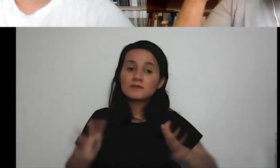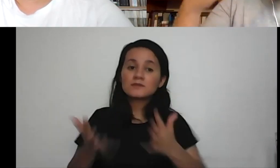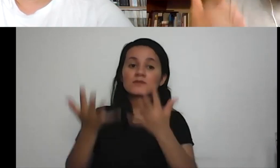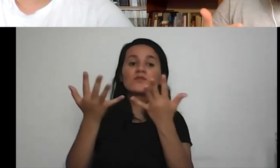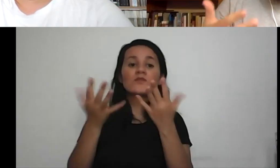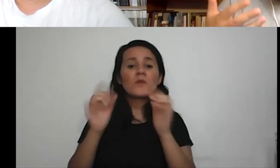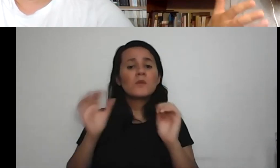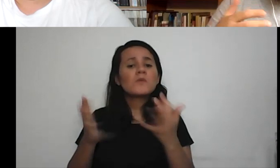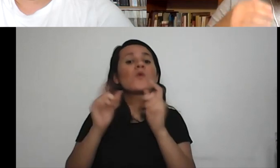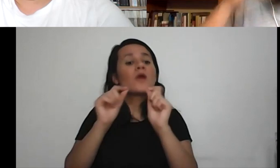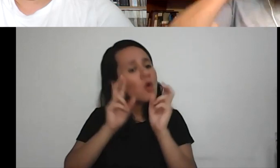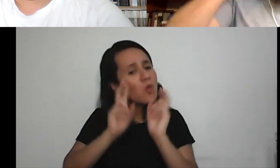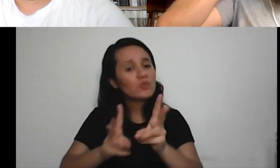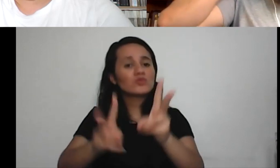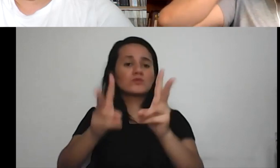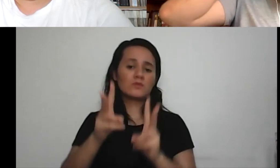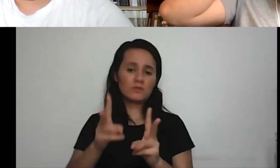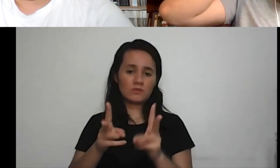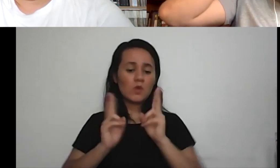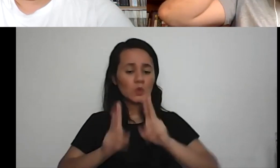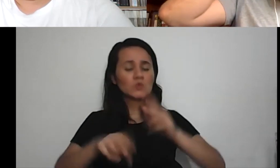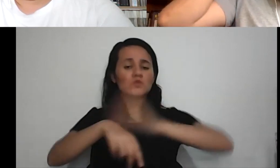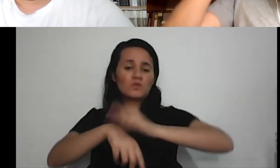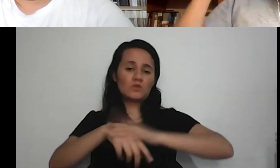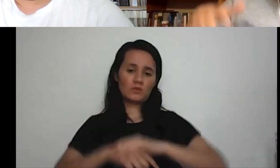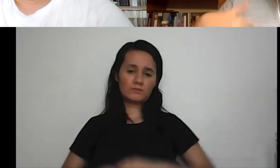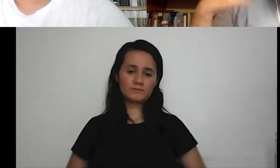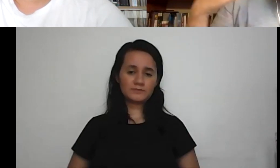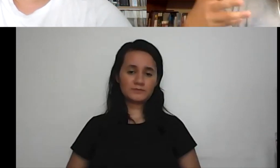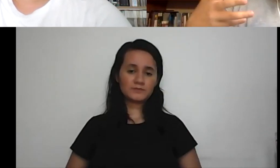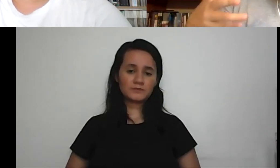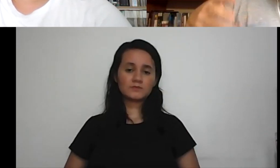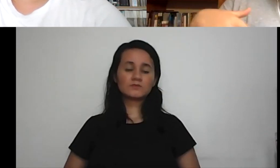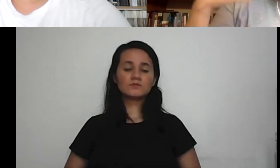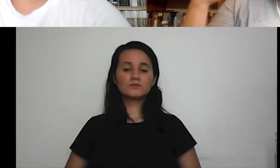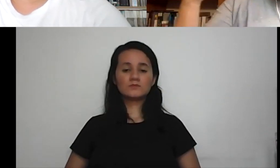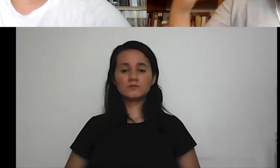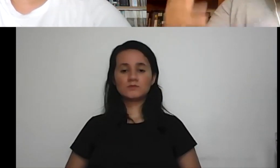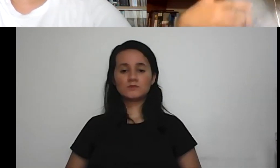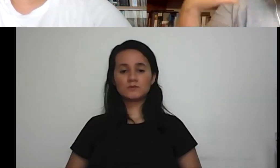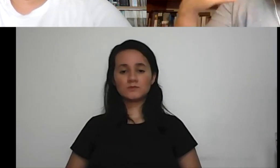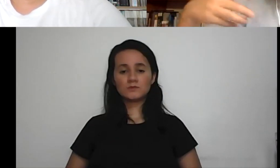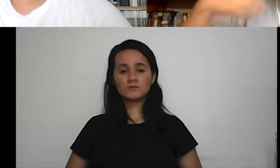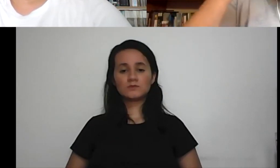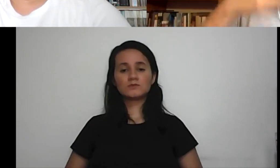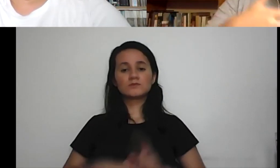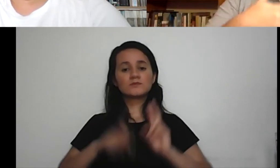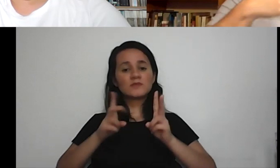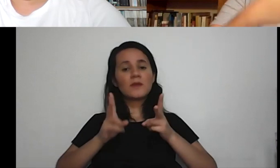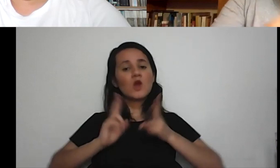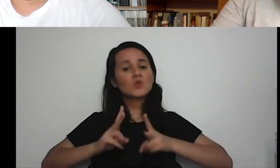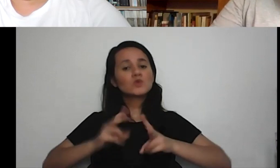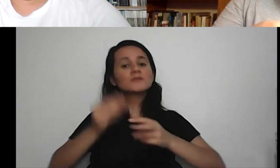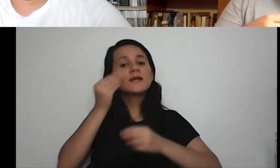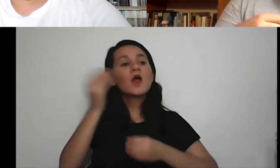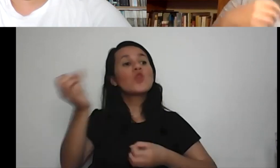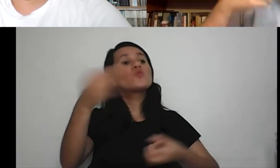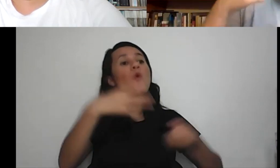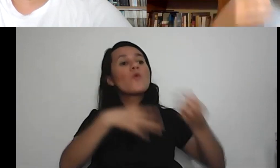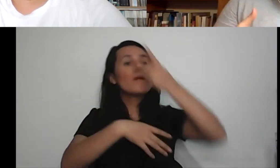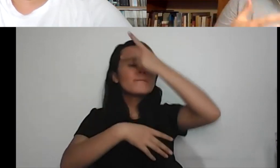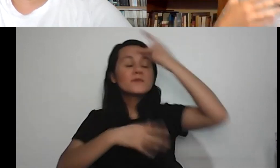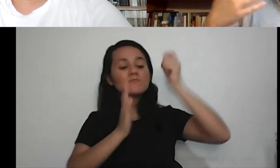que continuem fazendo isso, né? E para que continue abrindo espaço para novos autores,